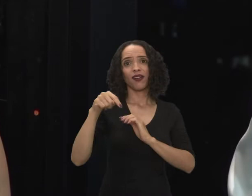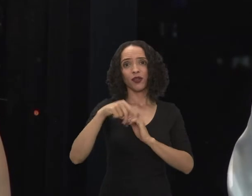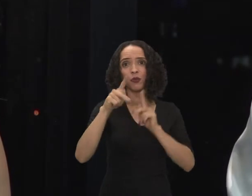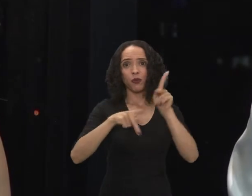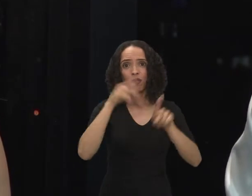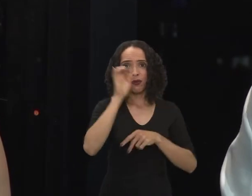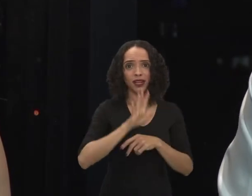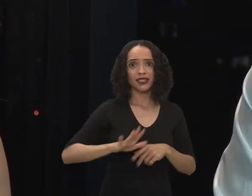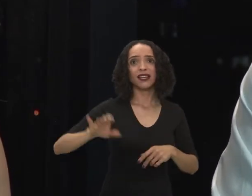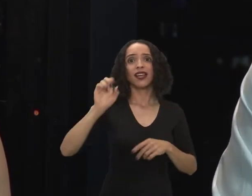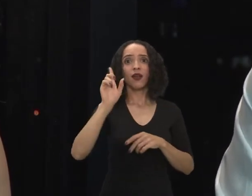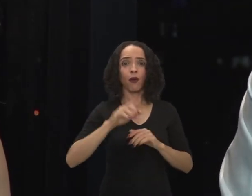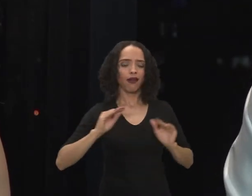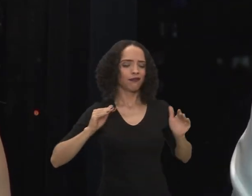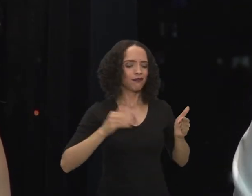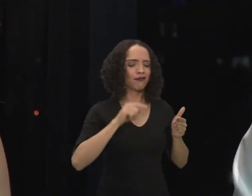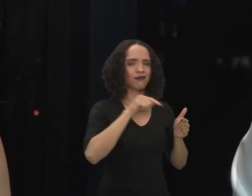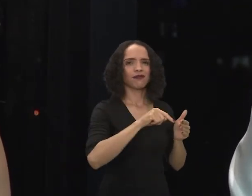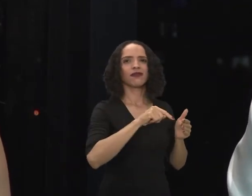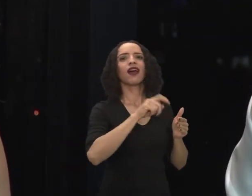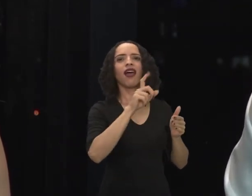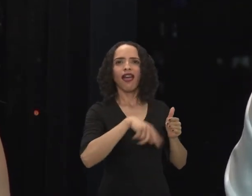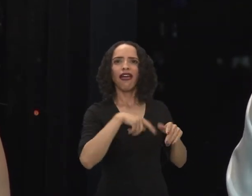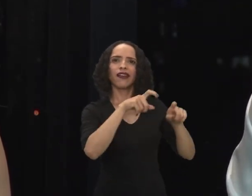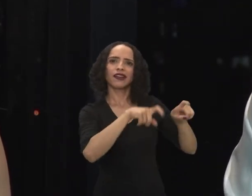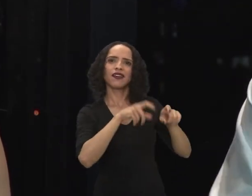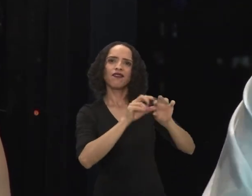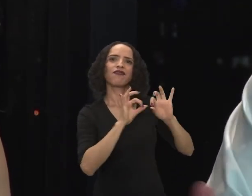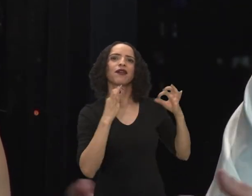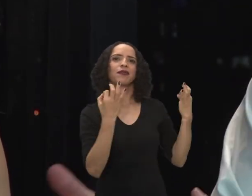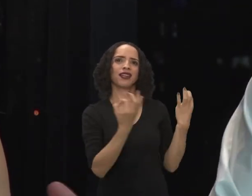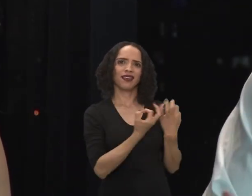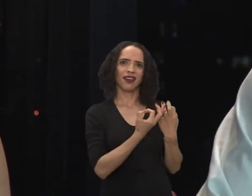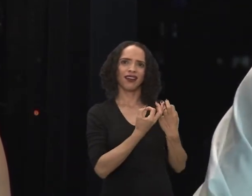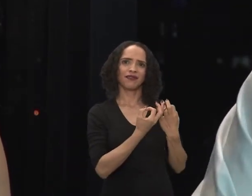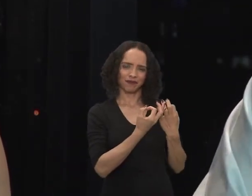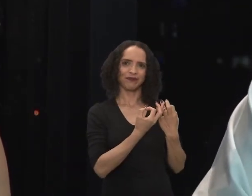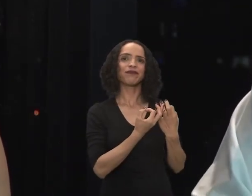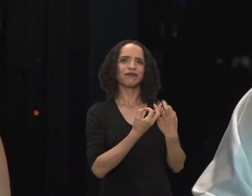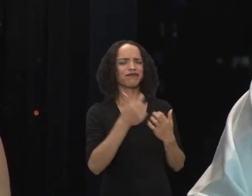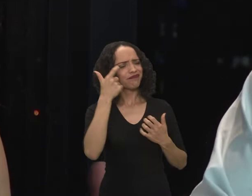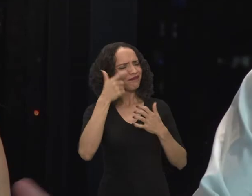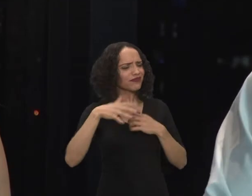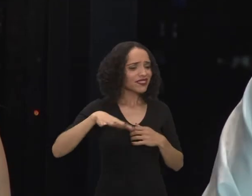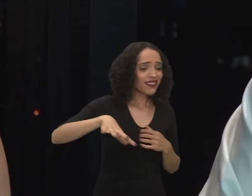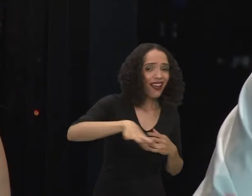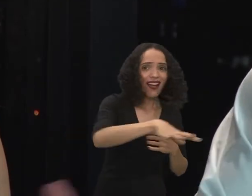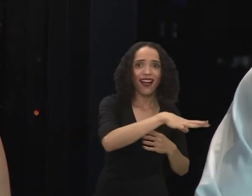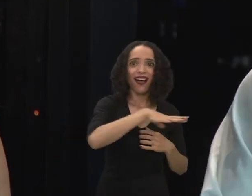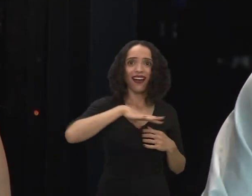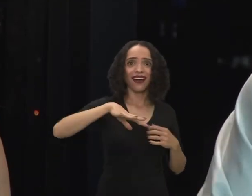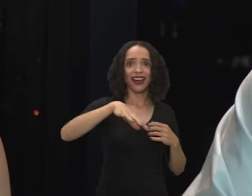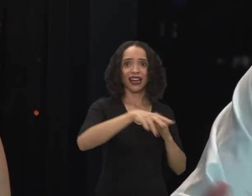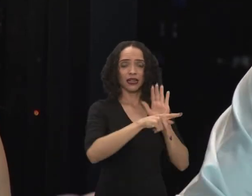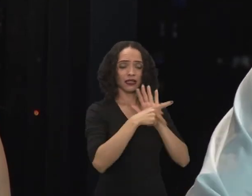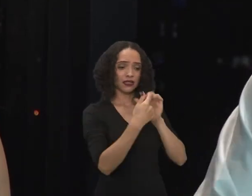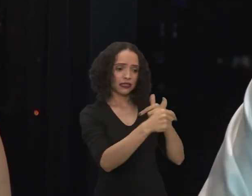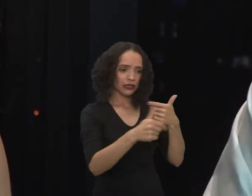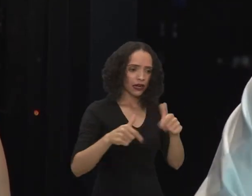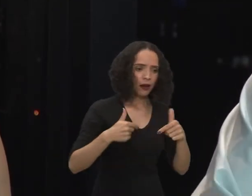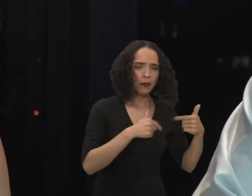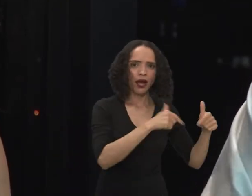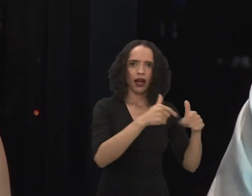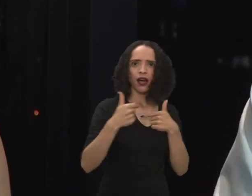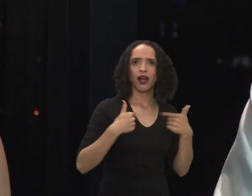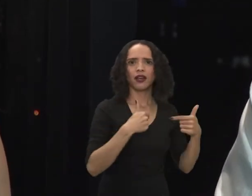a área ocupada pela agricultura familiar quando você compara com a área das grandes monoculturas